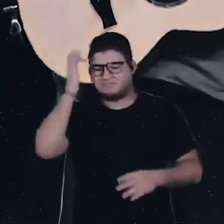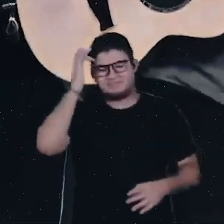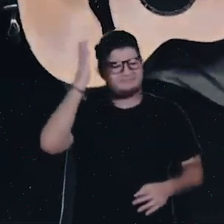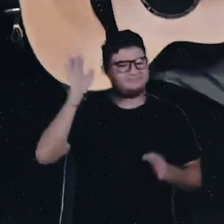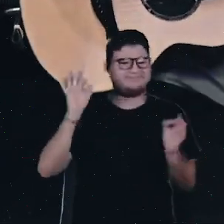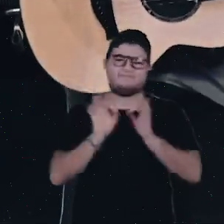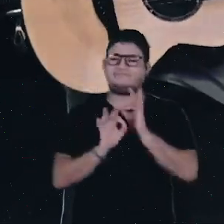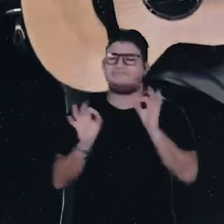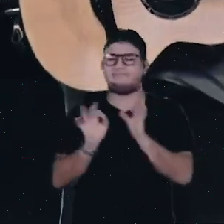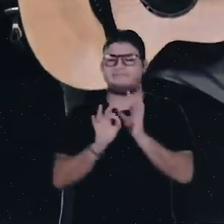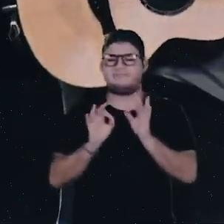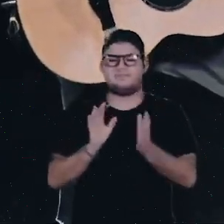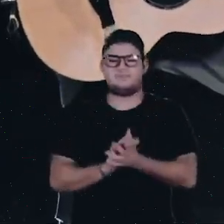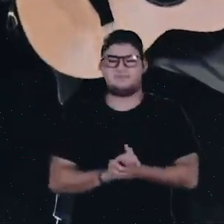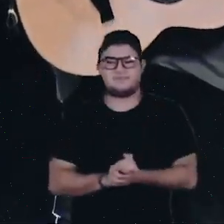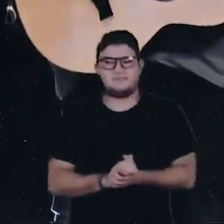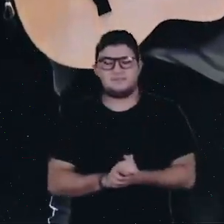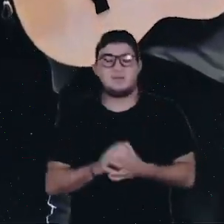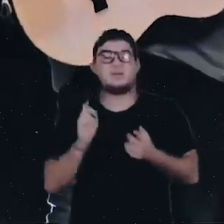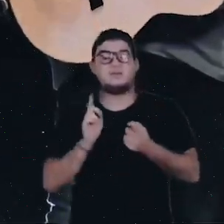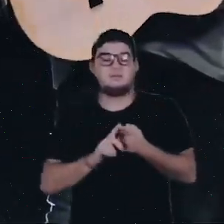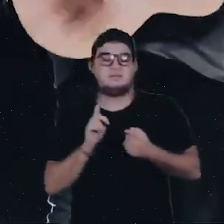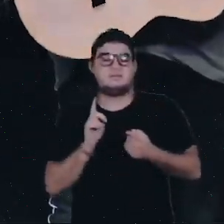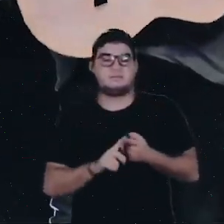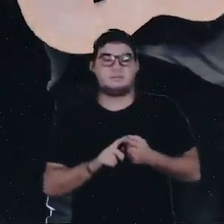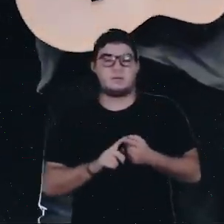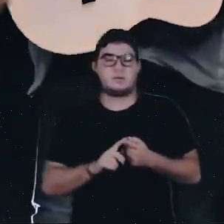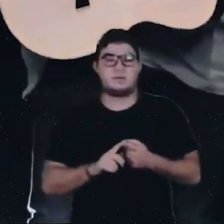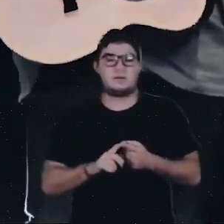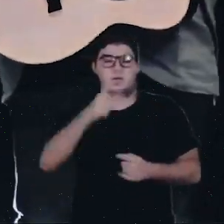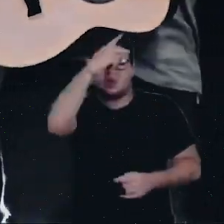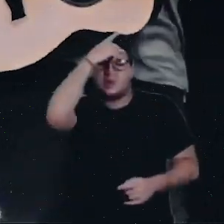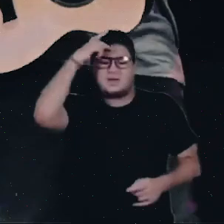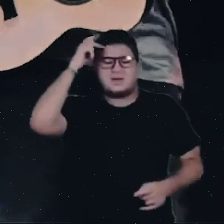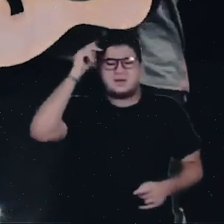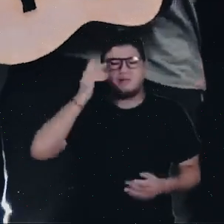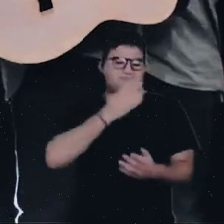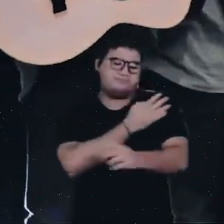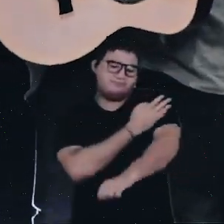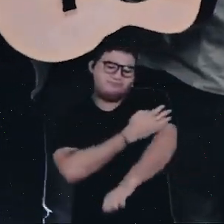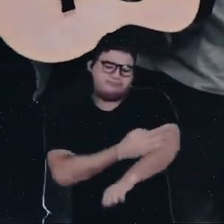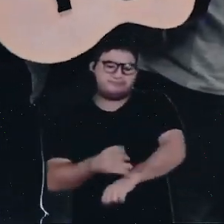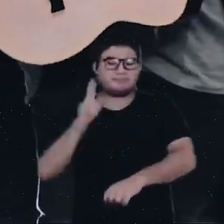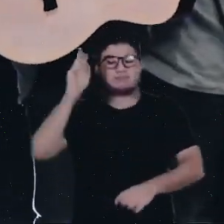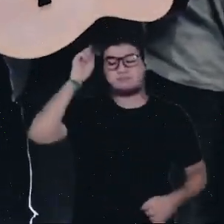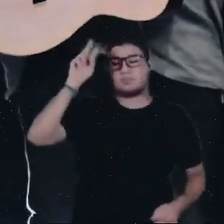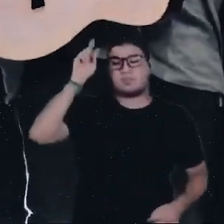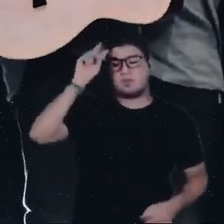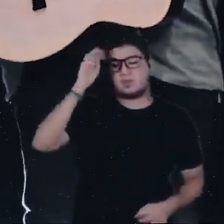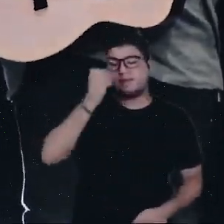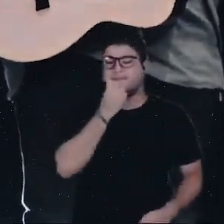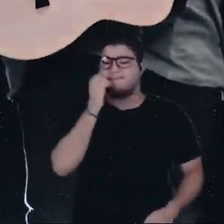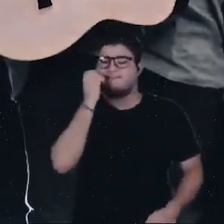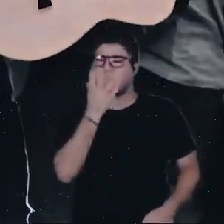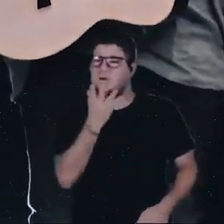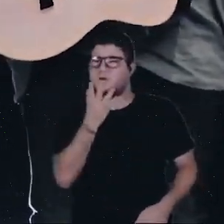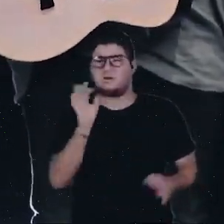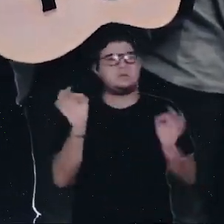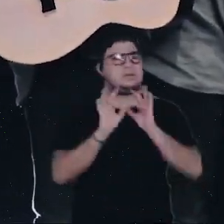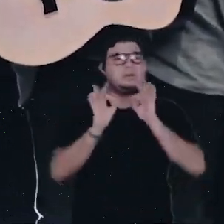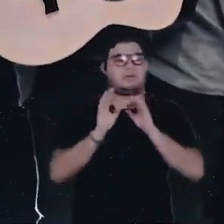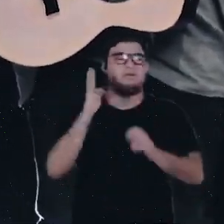é. Porque o ser humano está muito acostumado a pensar e a se lembrar nas coisas